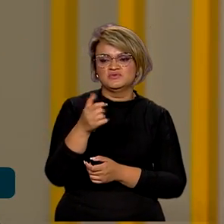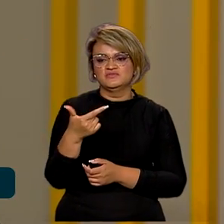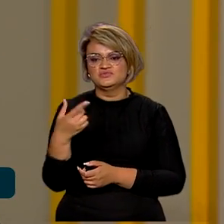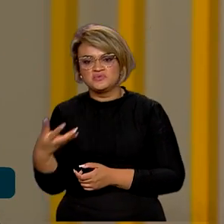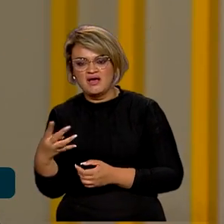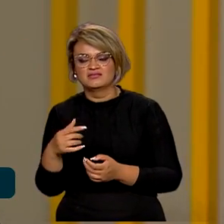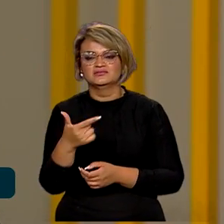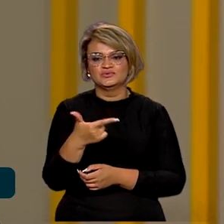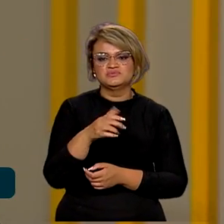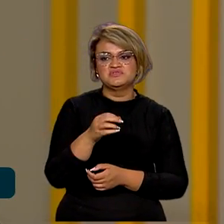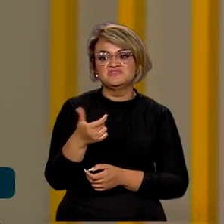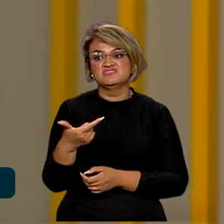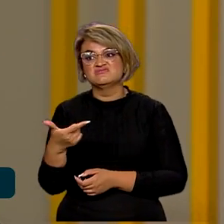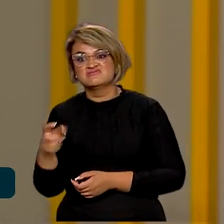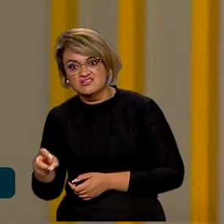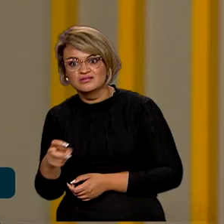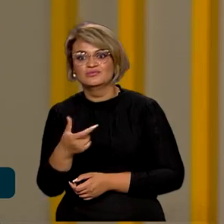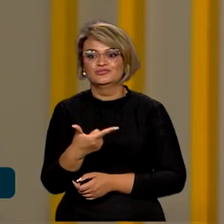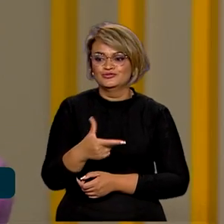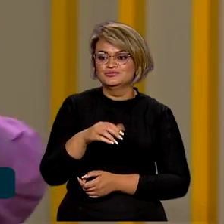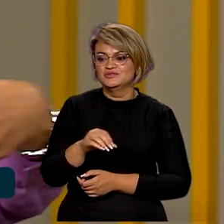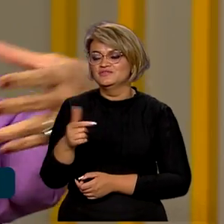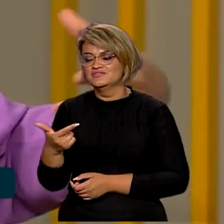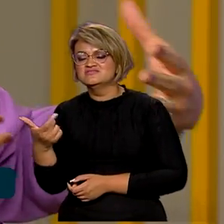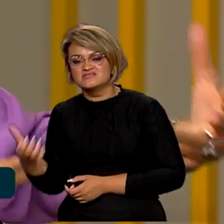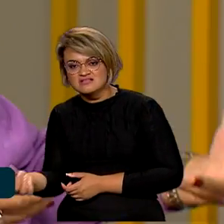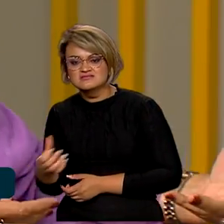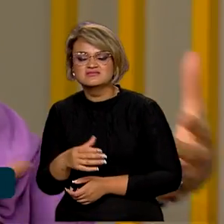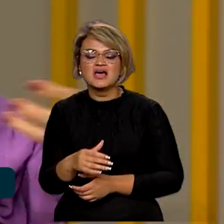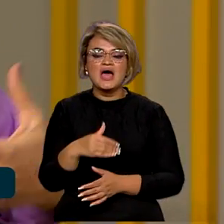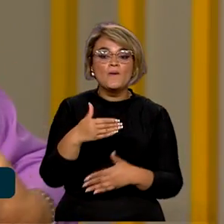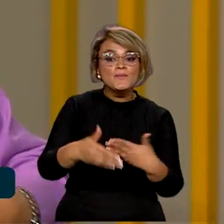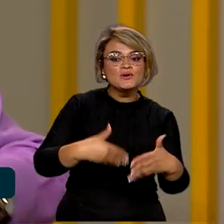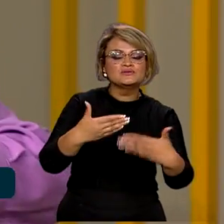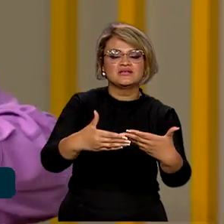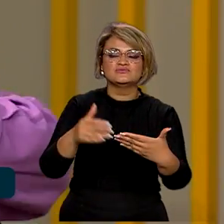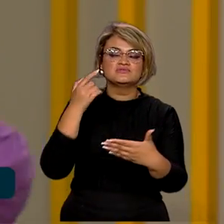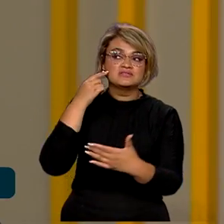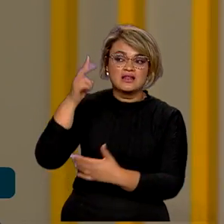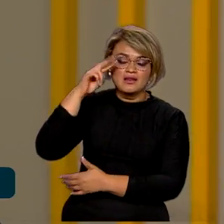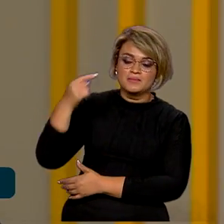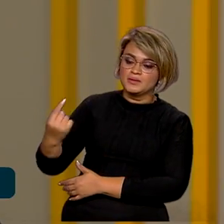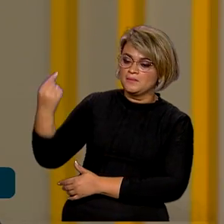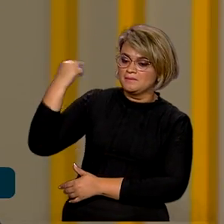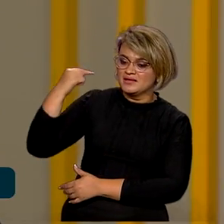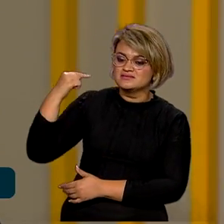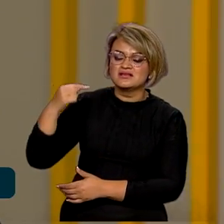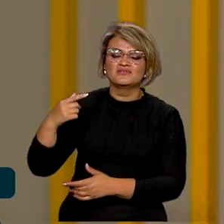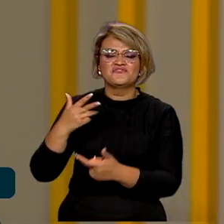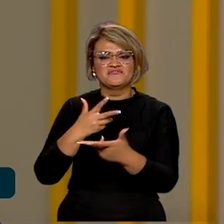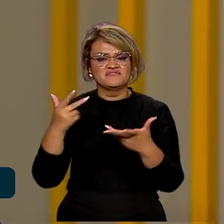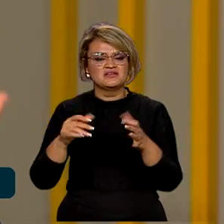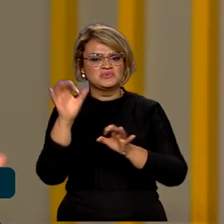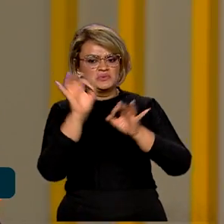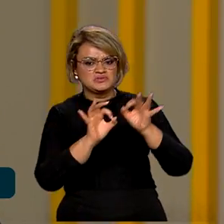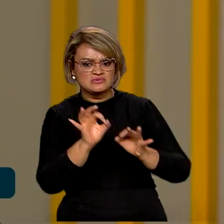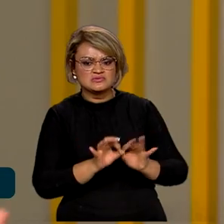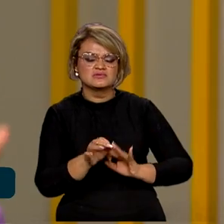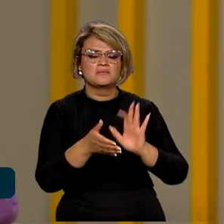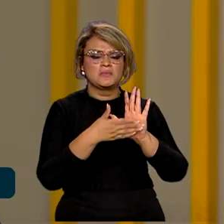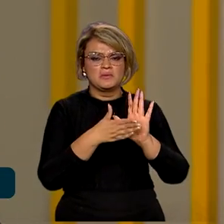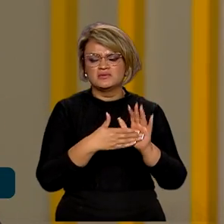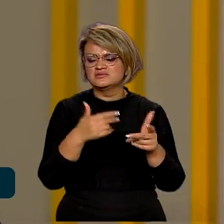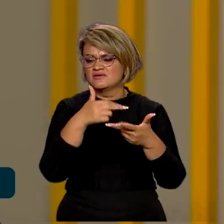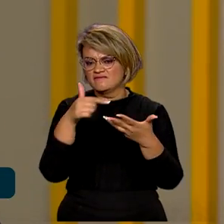26, porque é uma construção, né? É uma construção que, se você observa o passado, várias das formulações e das